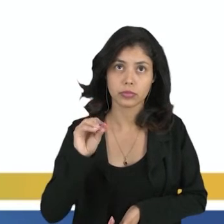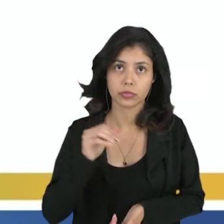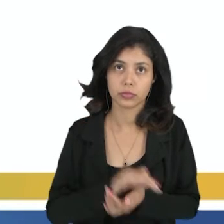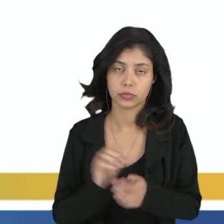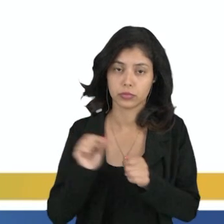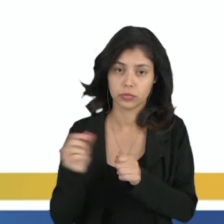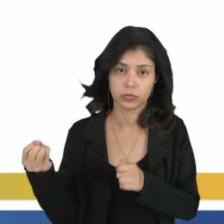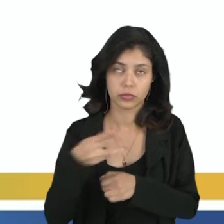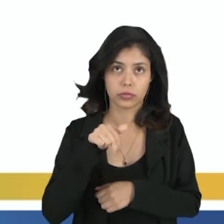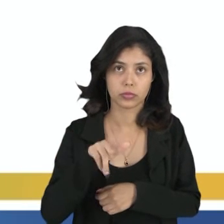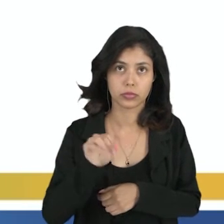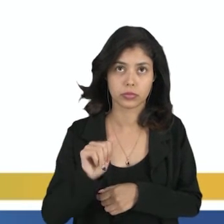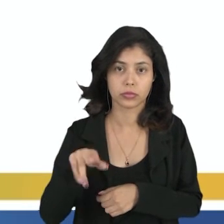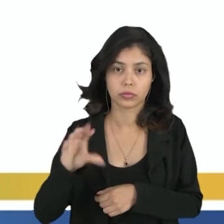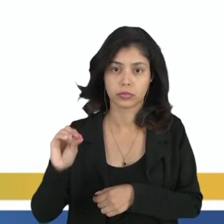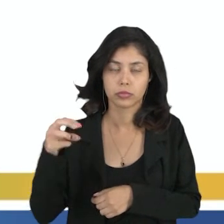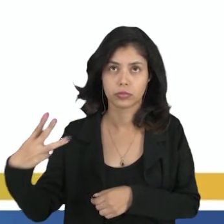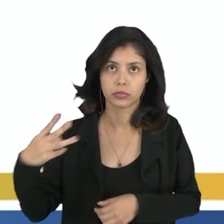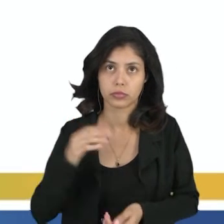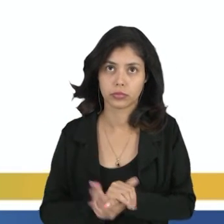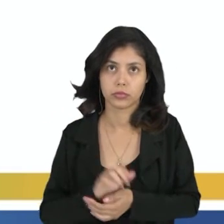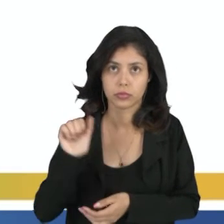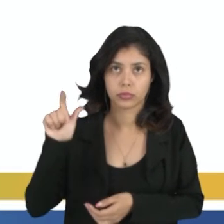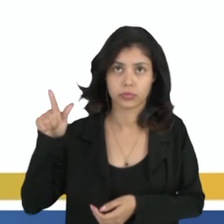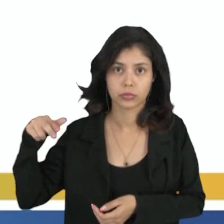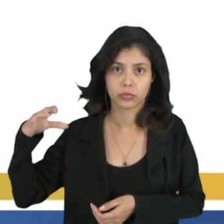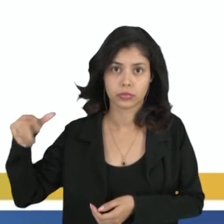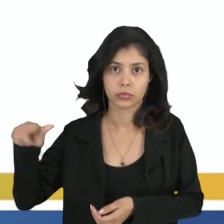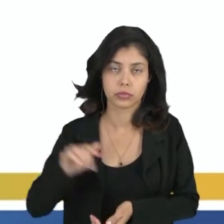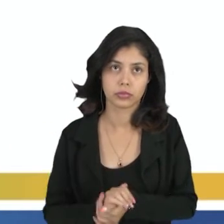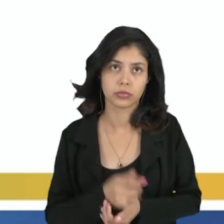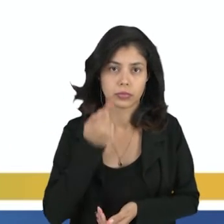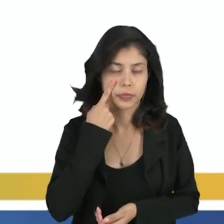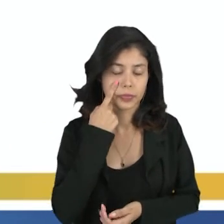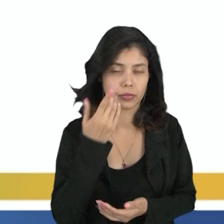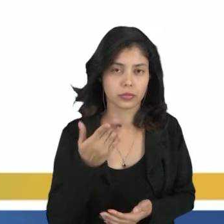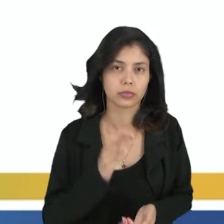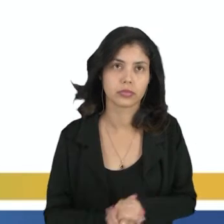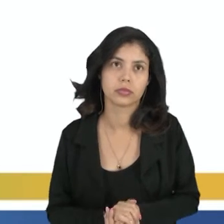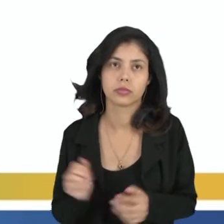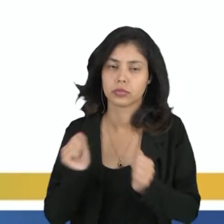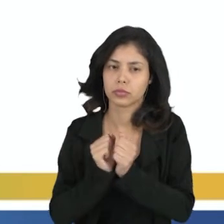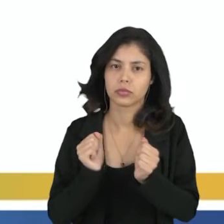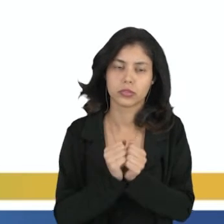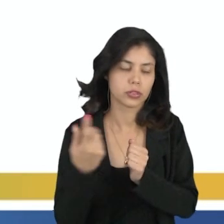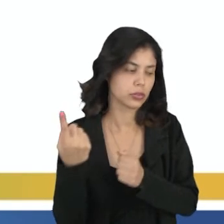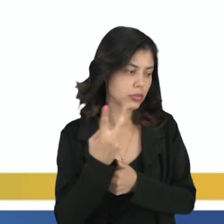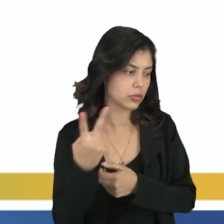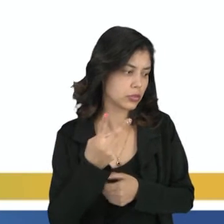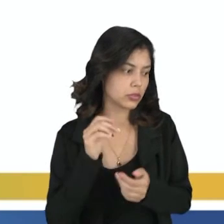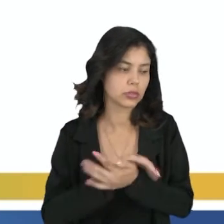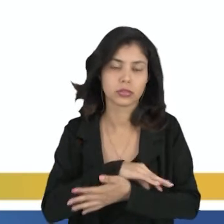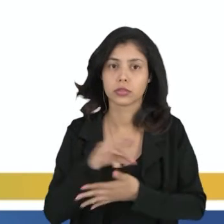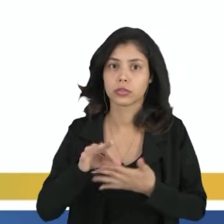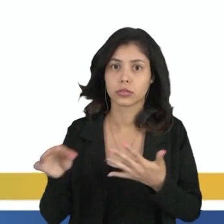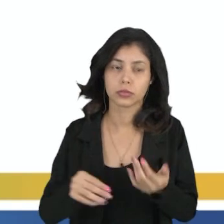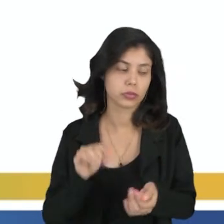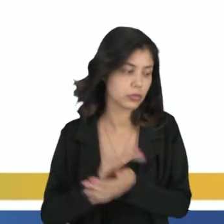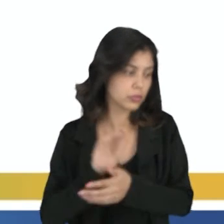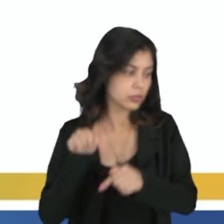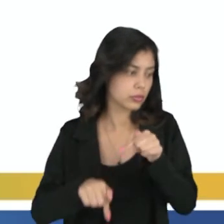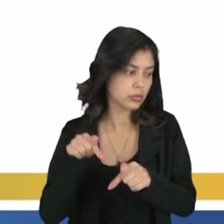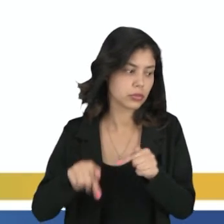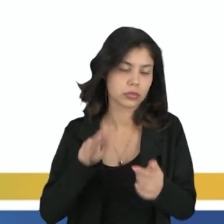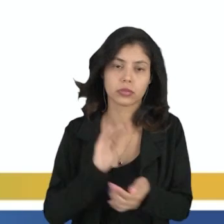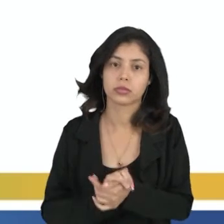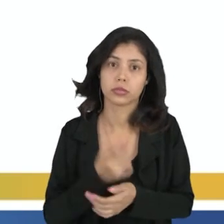formando o nitrato de sódio e o cloreto de prata. Então, a gente observa aqui, juntou aqui esses dois elementos químicos para formar